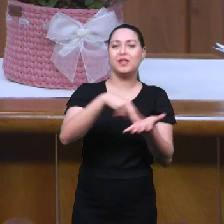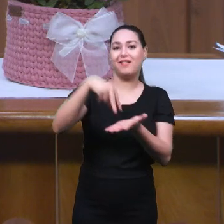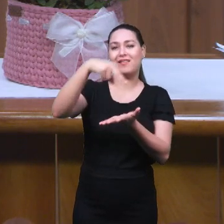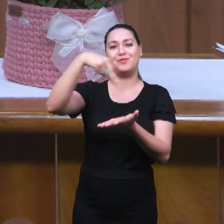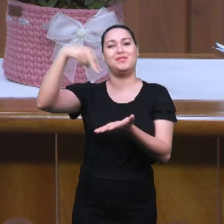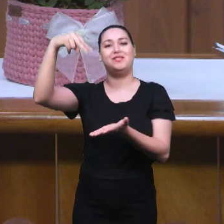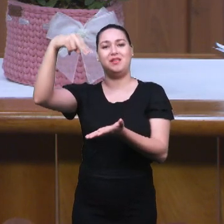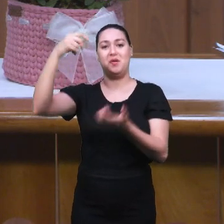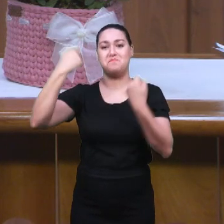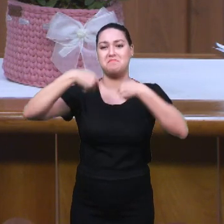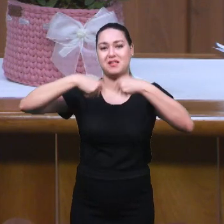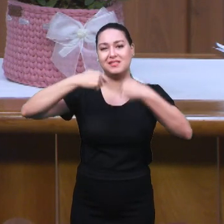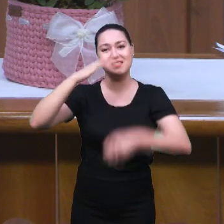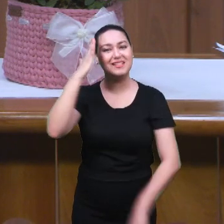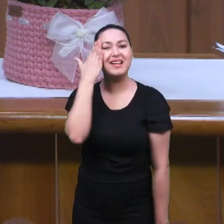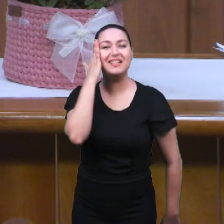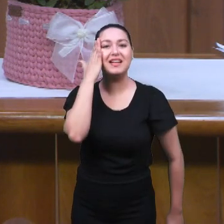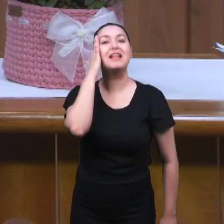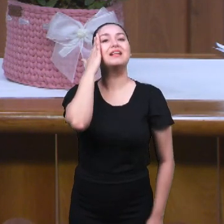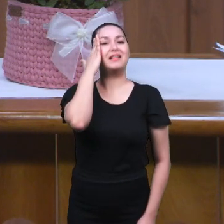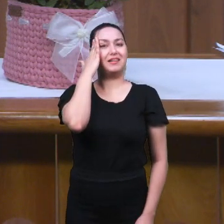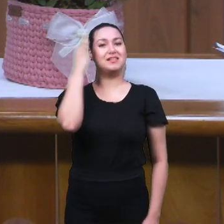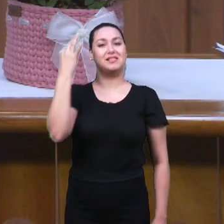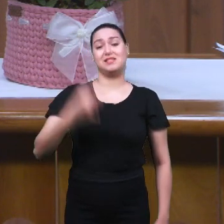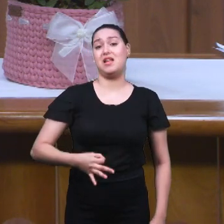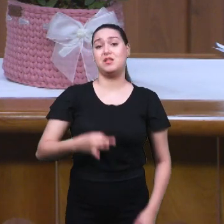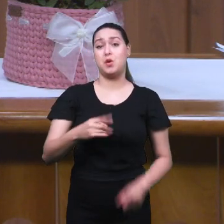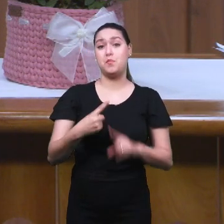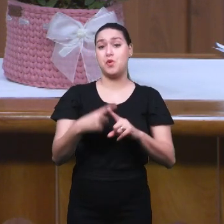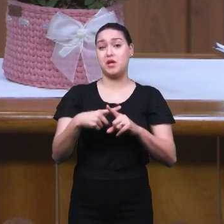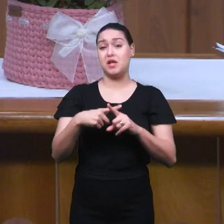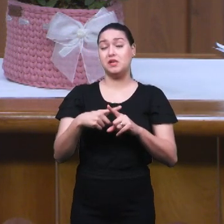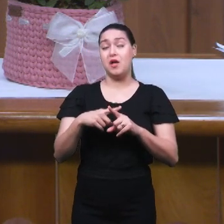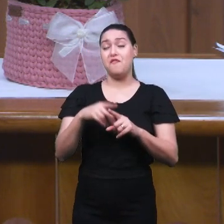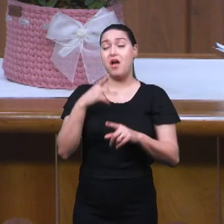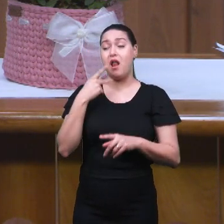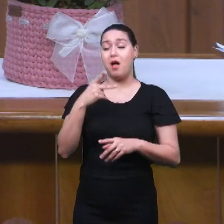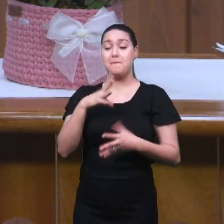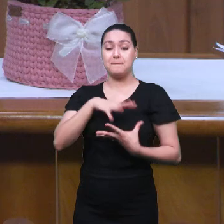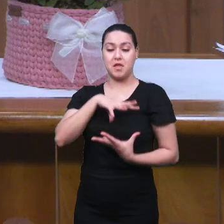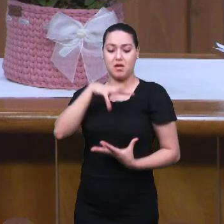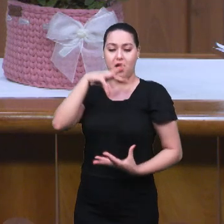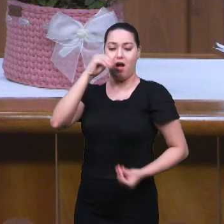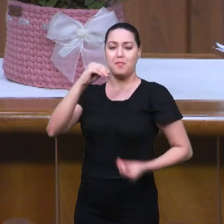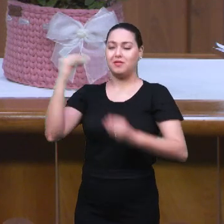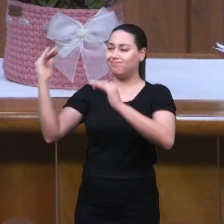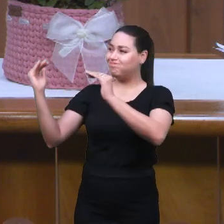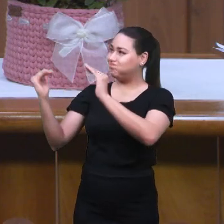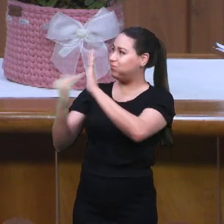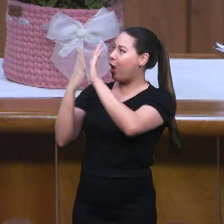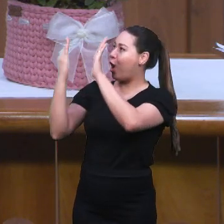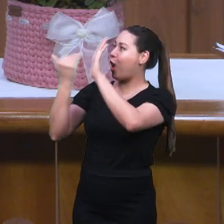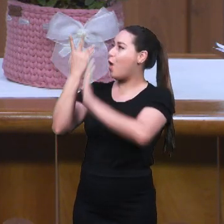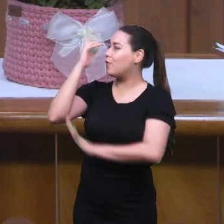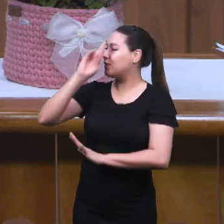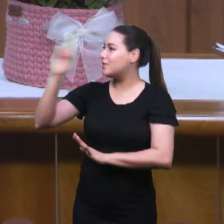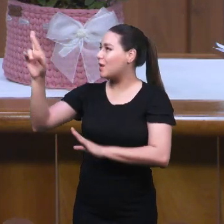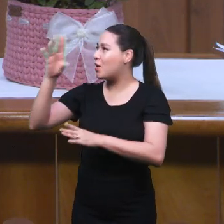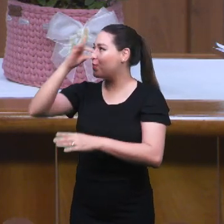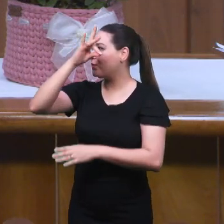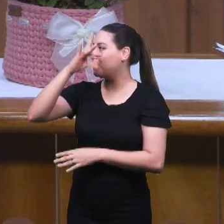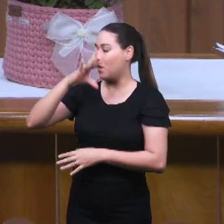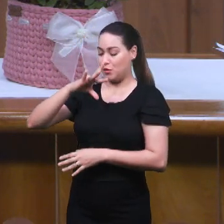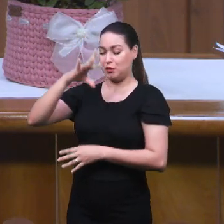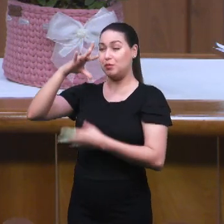isso. E por isso que ela diz assim, a minha alma engrandece ao Senhor e o meu espírito se alegra em Deus, meu